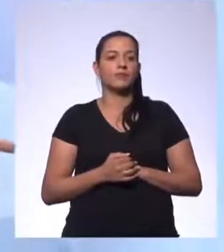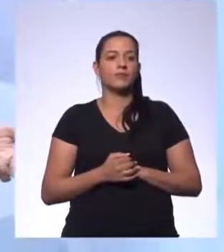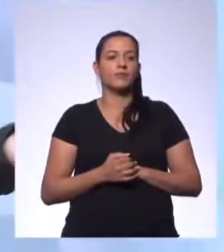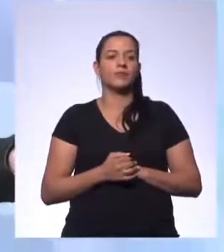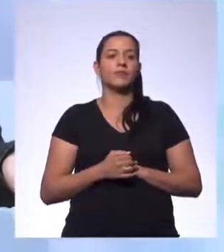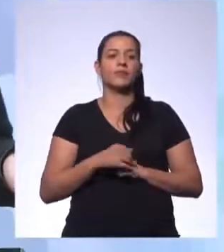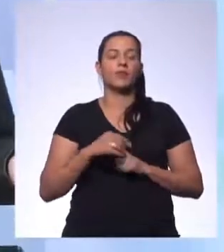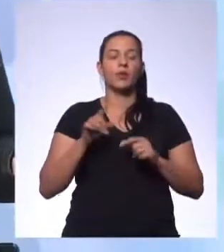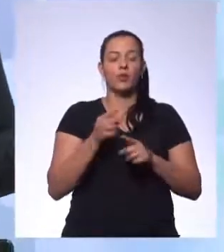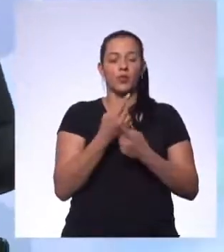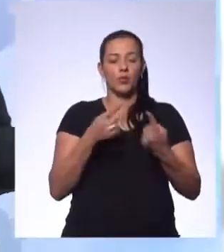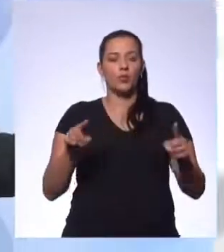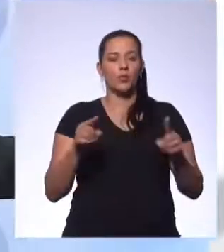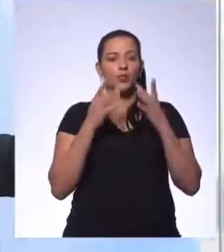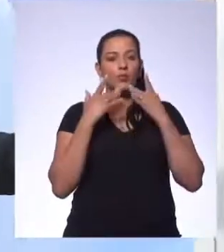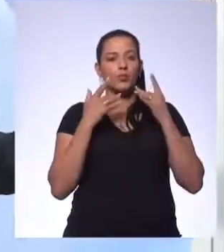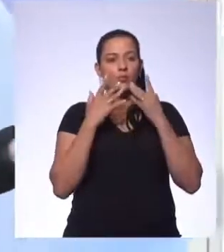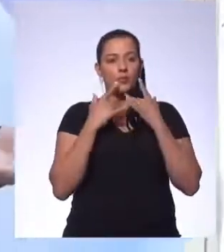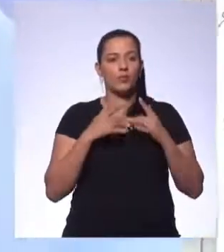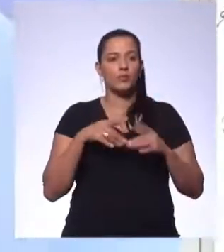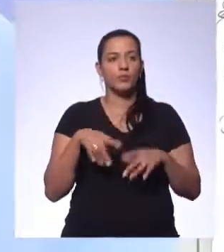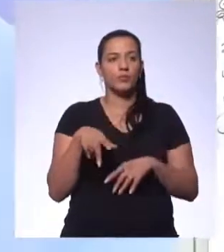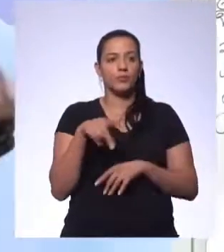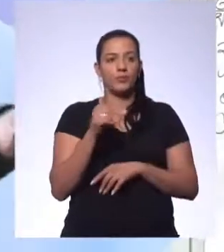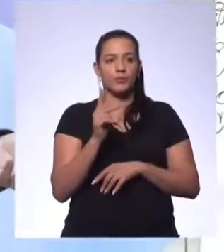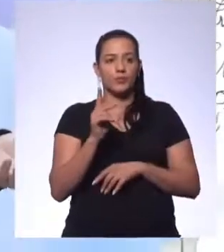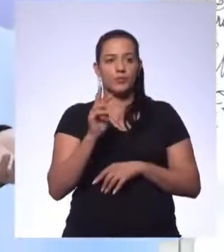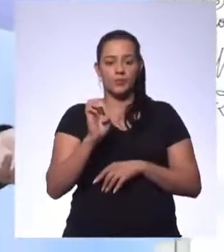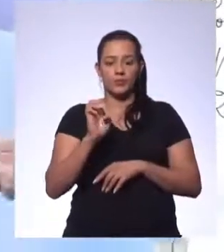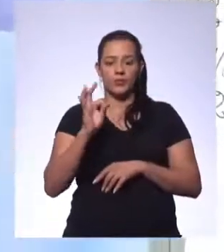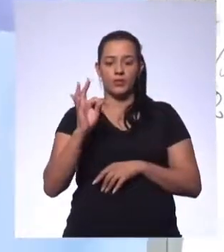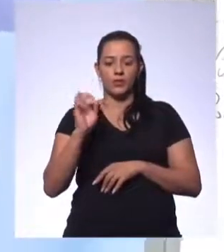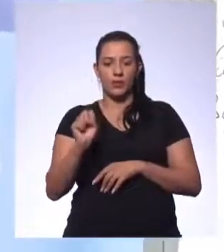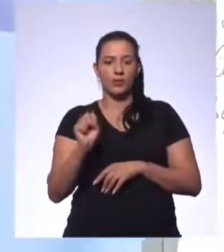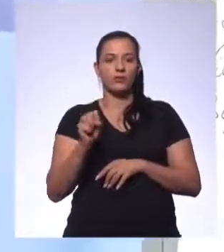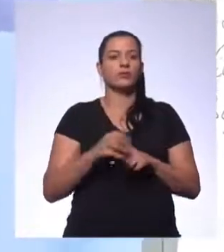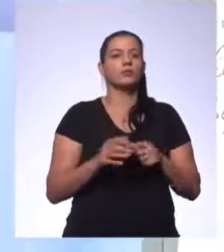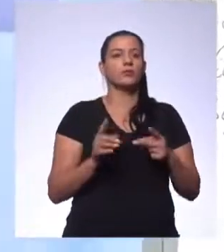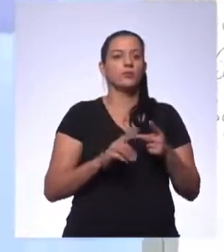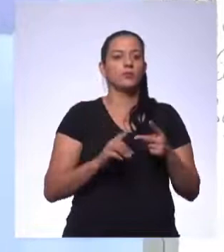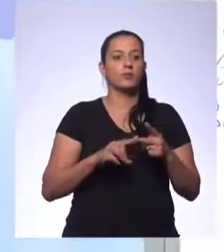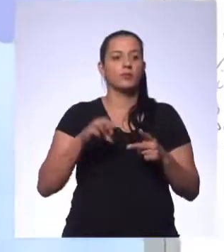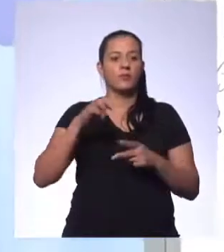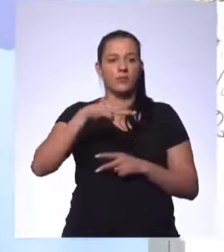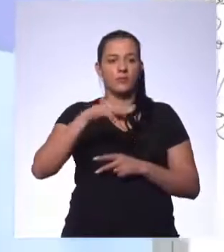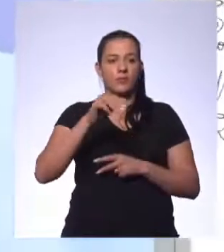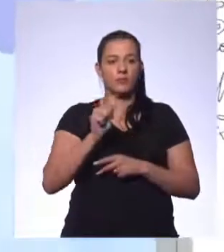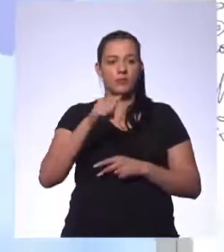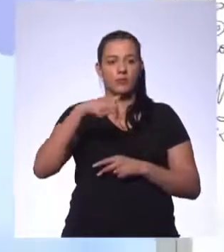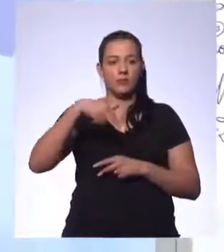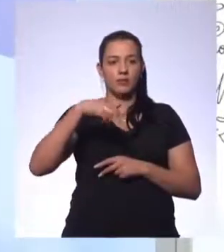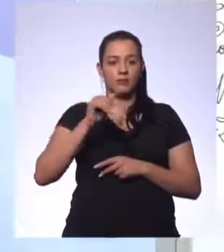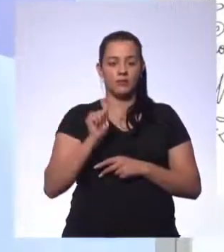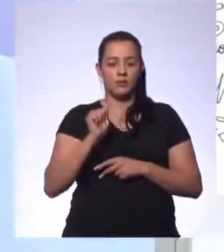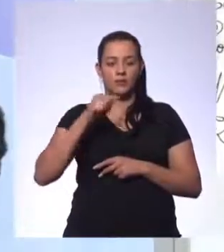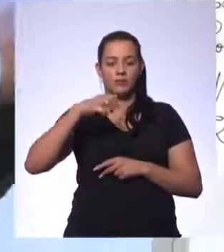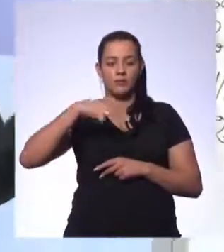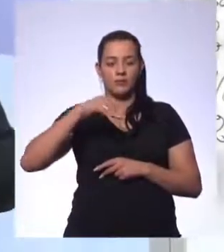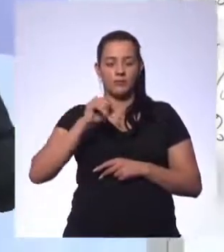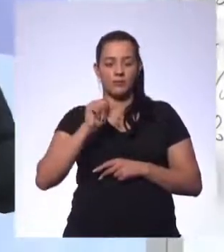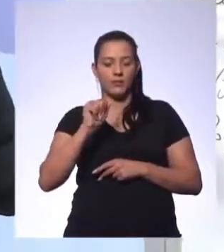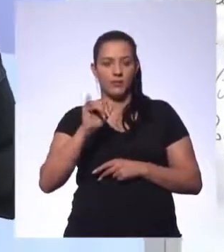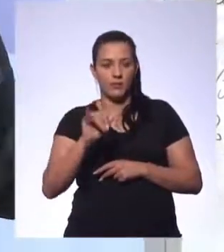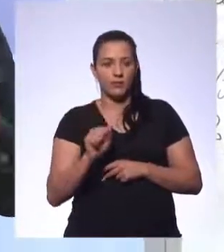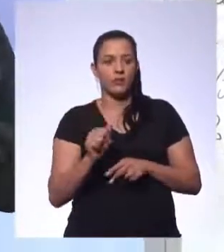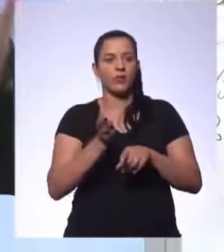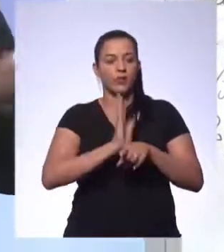O musical, por exemplo, Cats, eu gostei muito de assistir. Mamma Mia, né, só com músicas do ABBA, né, que também teve